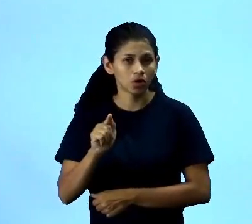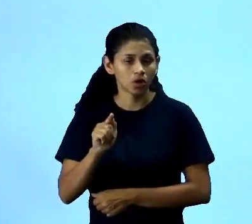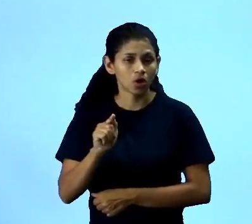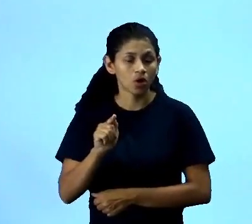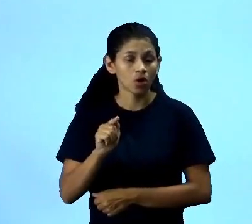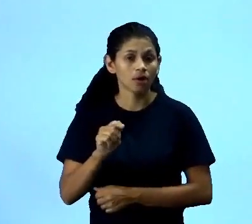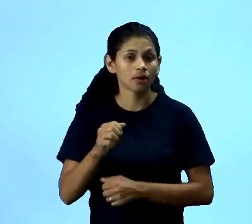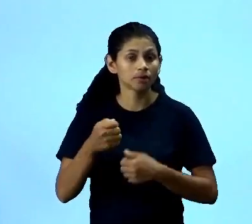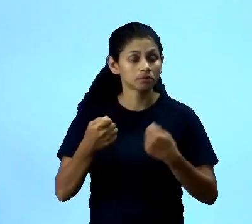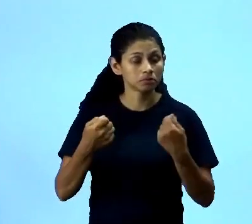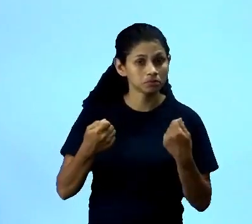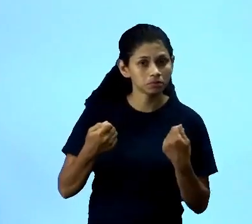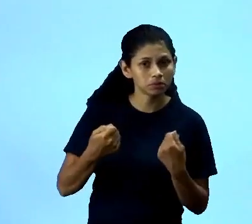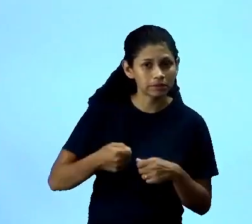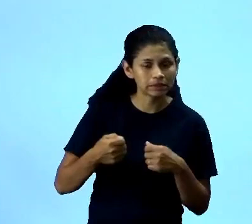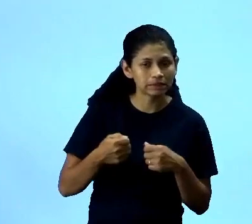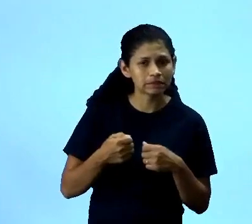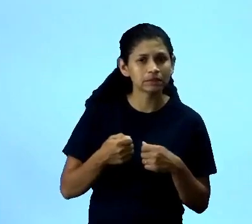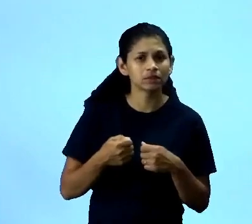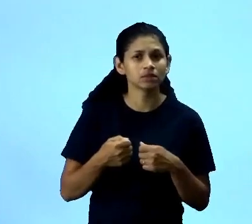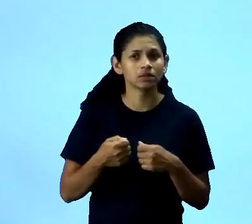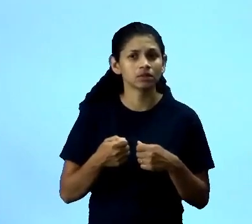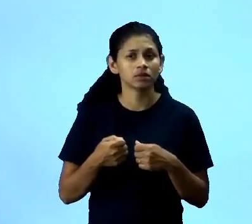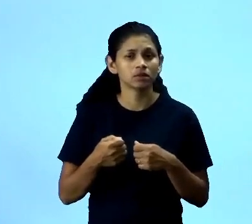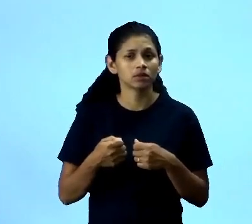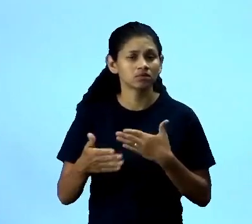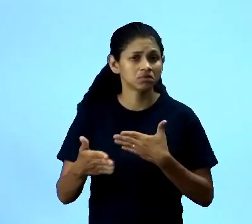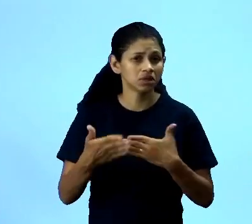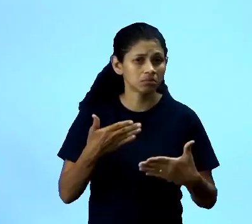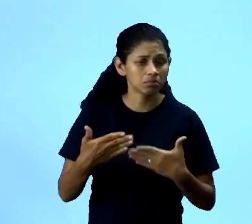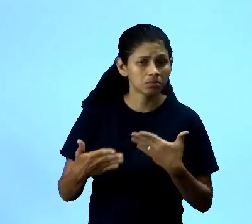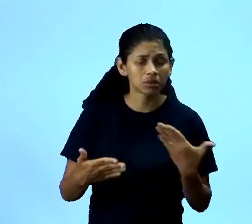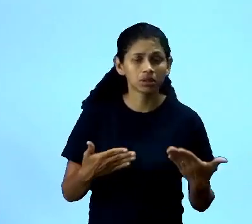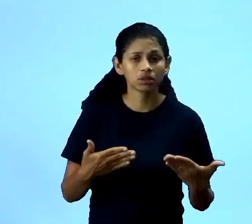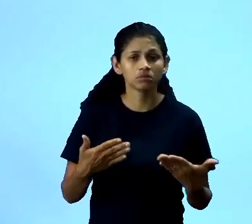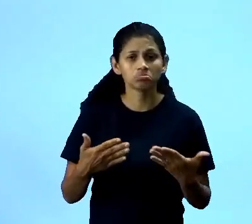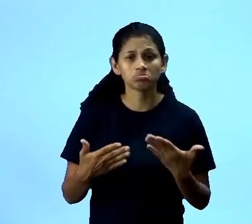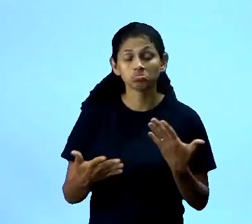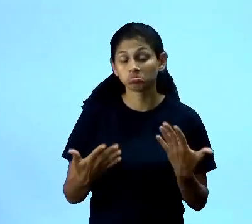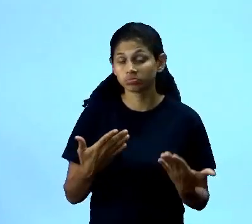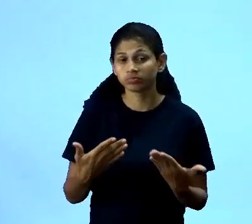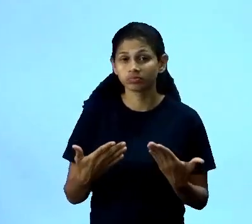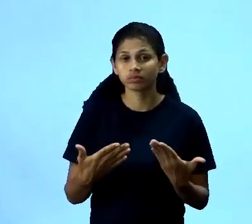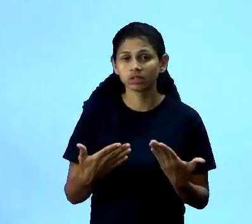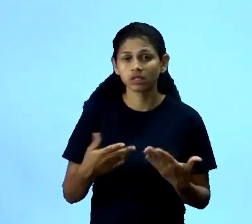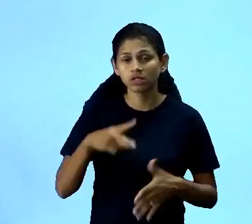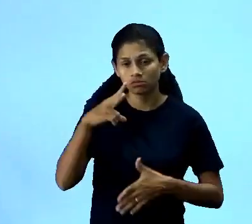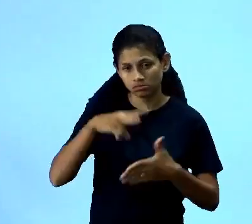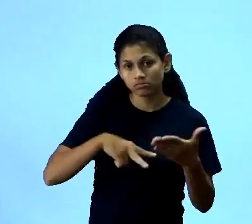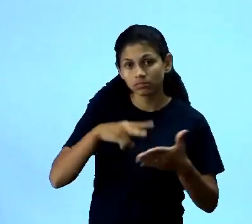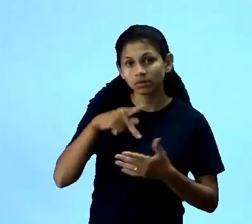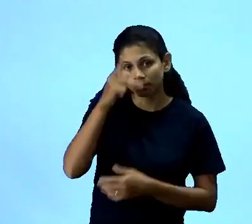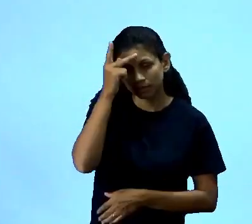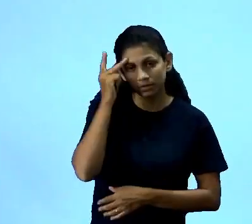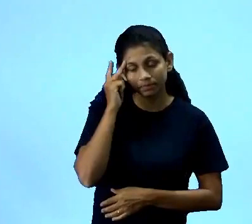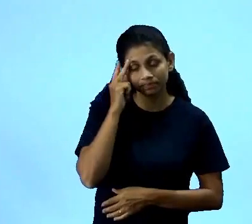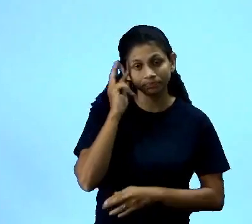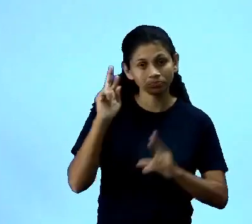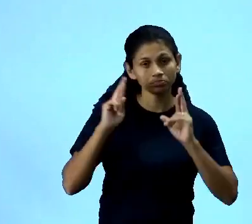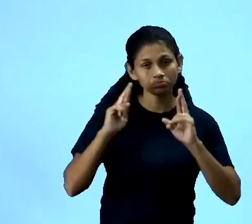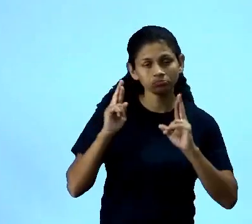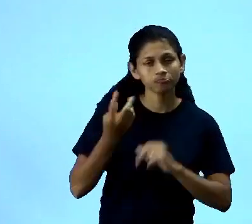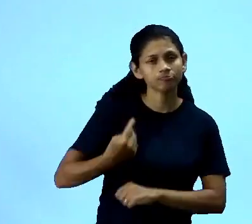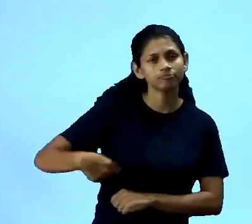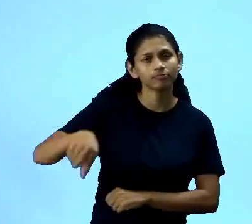escrevendo, sobre qual livro se trata, quem é o público-alvo, então tudo isso conta, tá bom? Espero que vocês tenham entendido